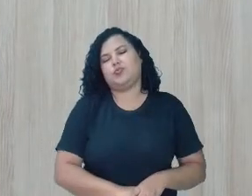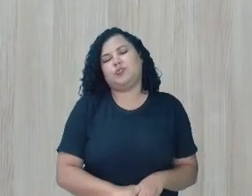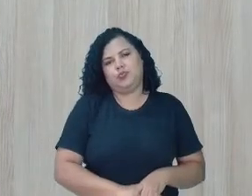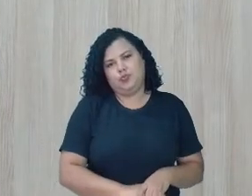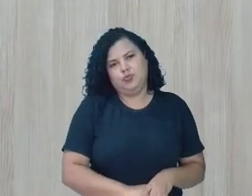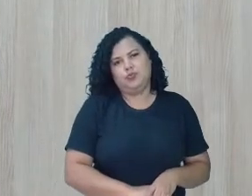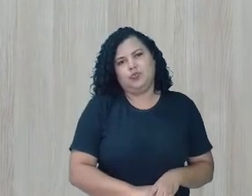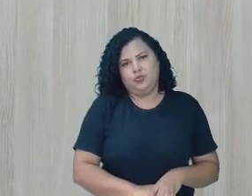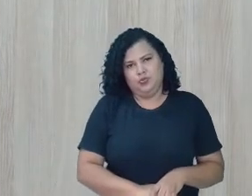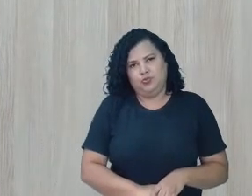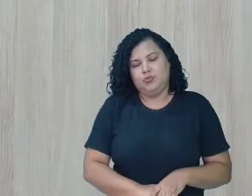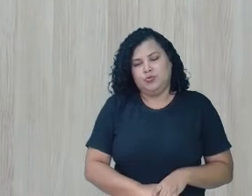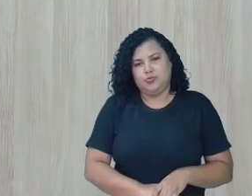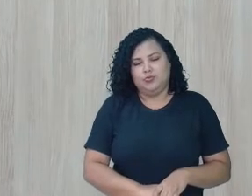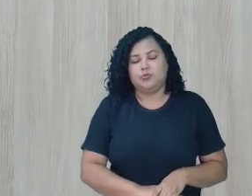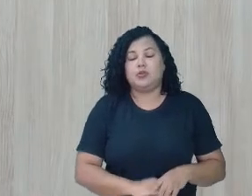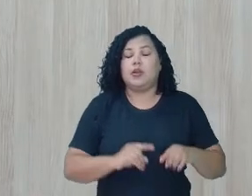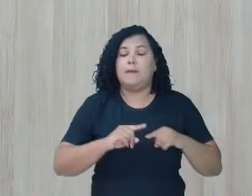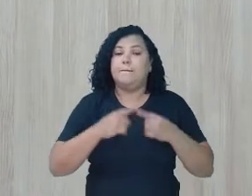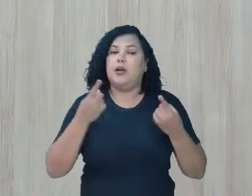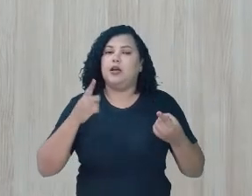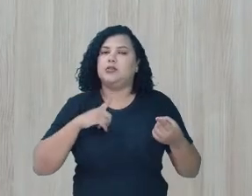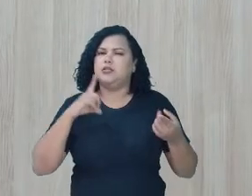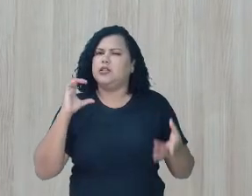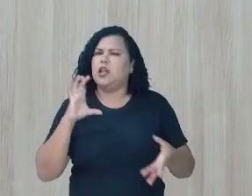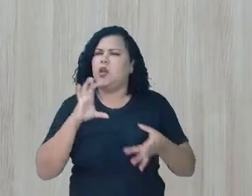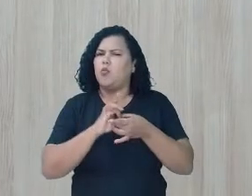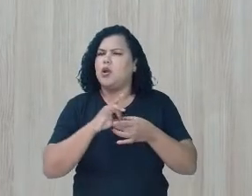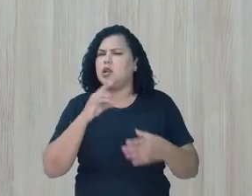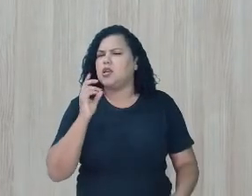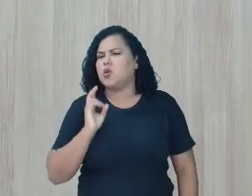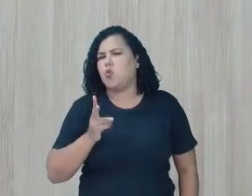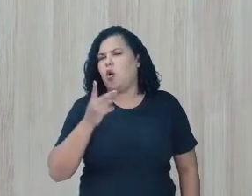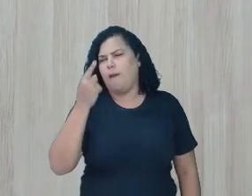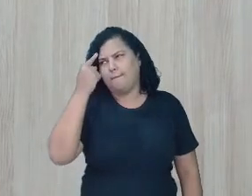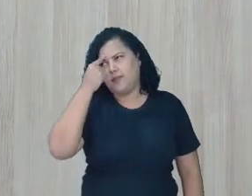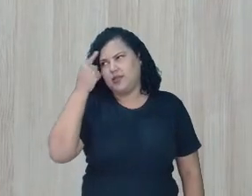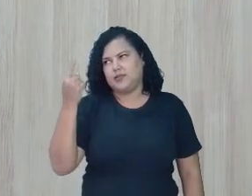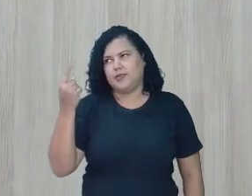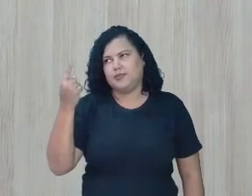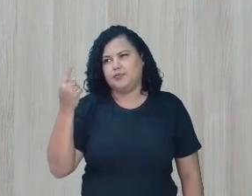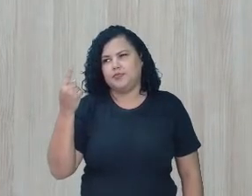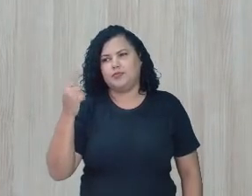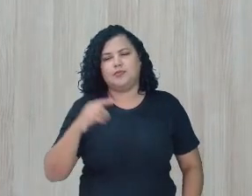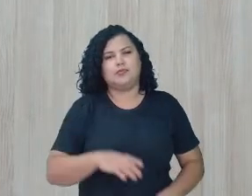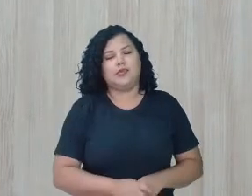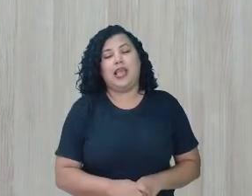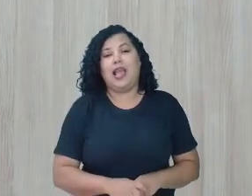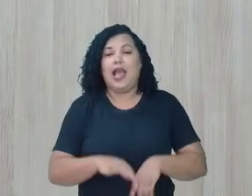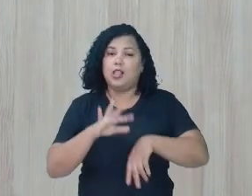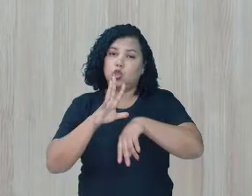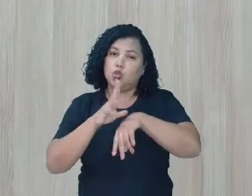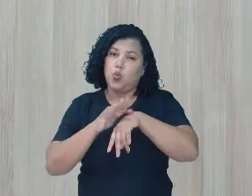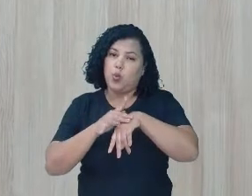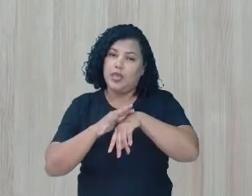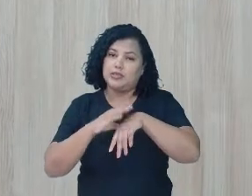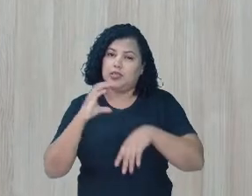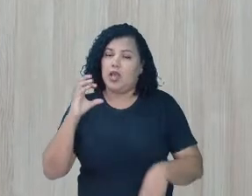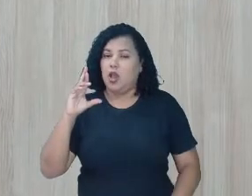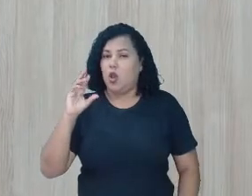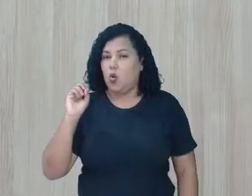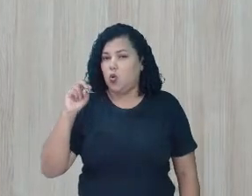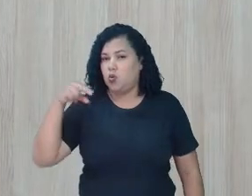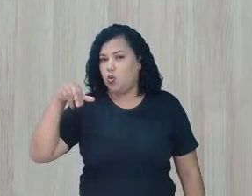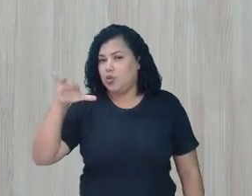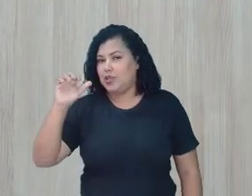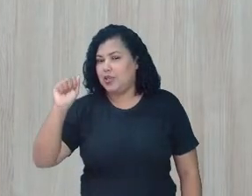estudar como gênero textual, mas tem um ponto em comum, olha, para pensar. A doença crônica é aquela em